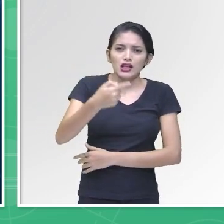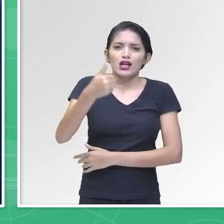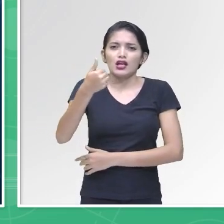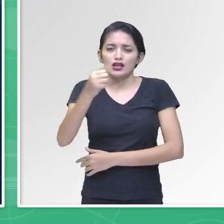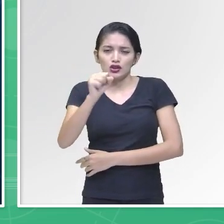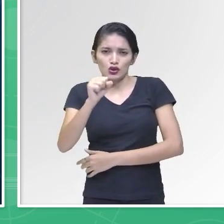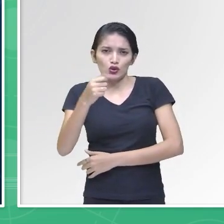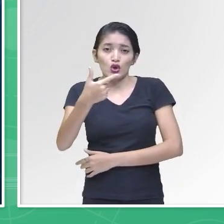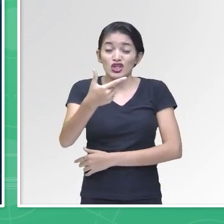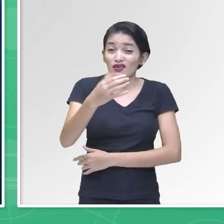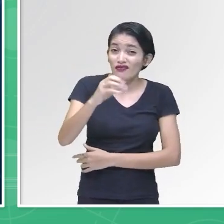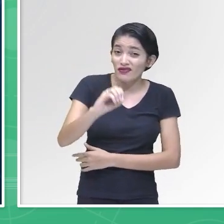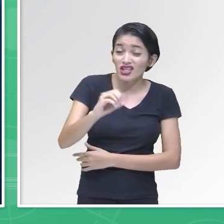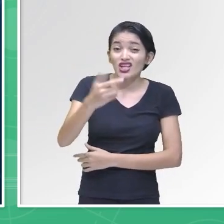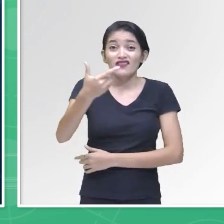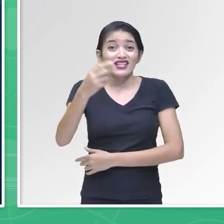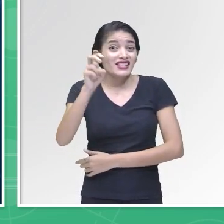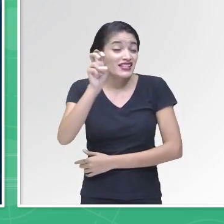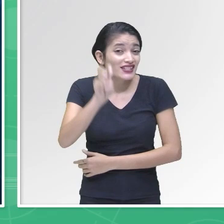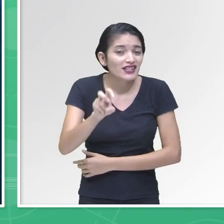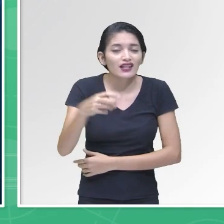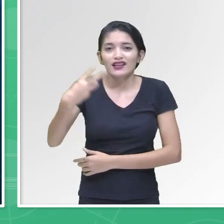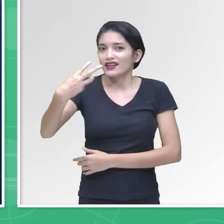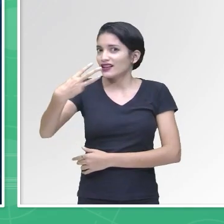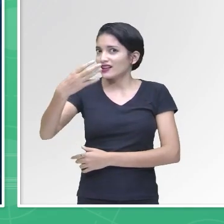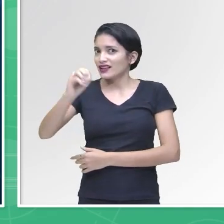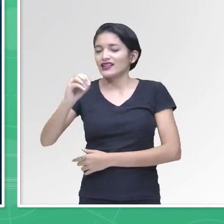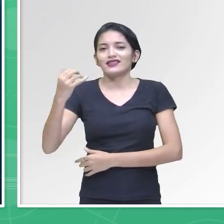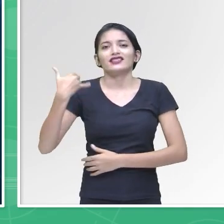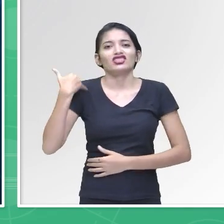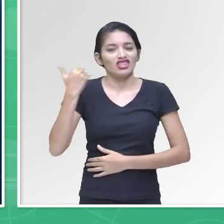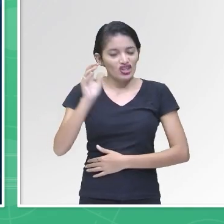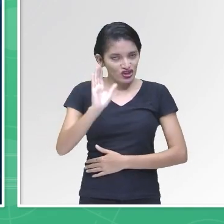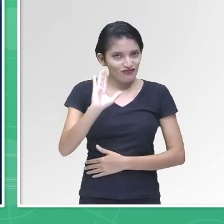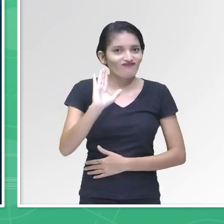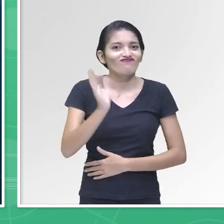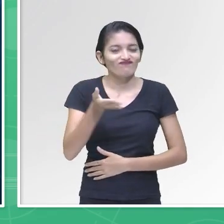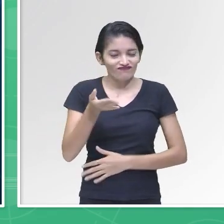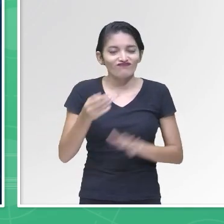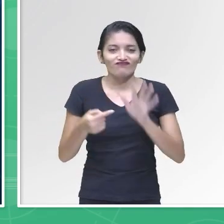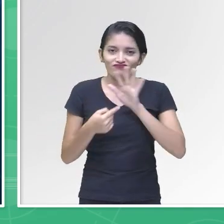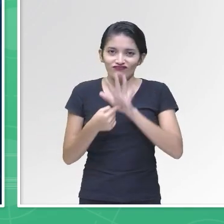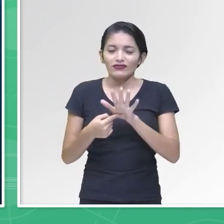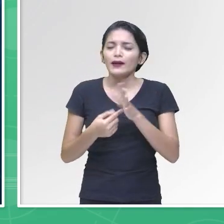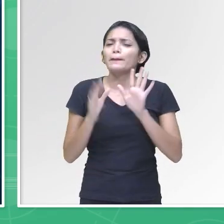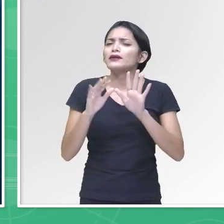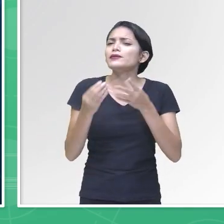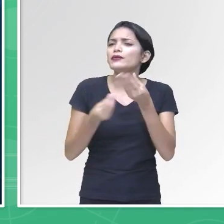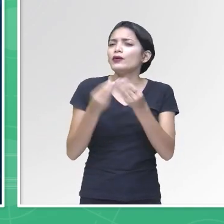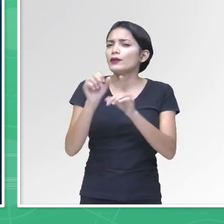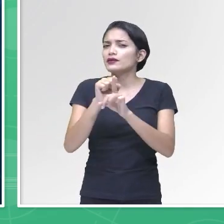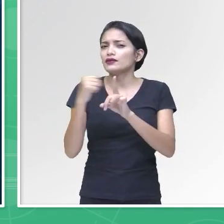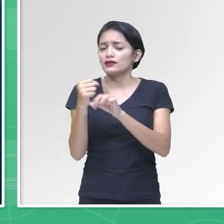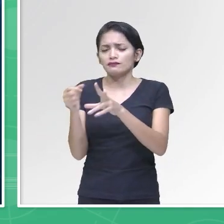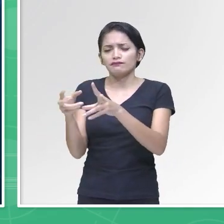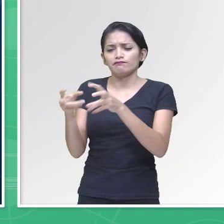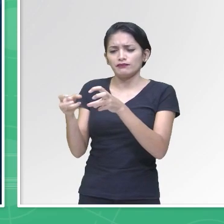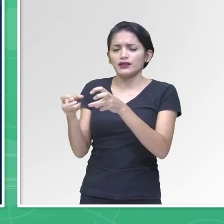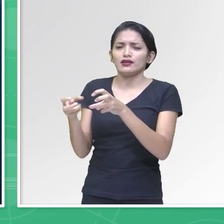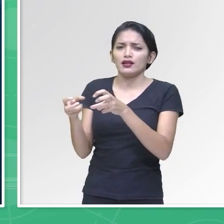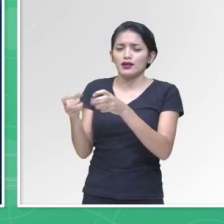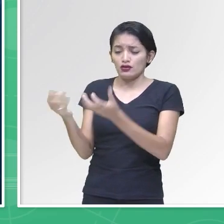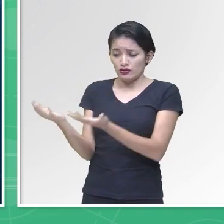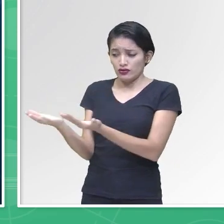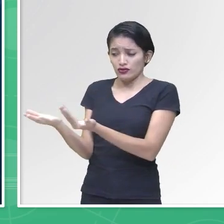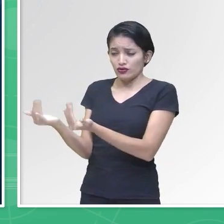20, 25, 30 anos, como se colocou, e como a sociologia vê, é